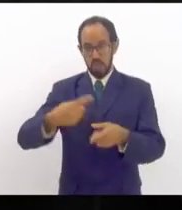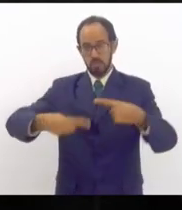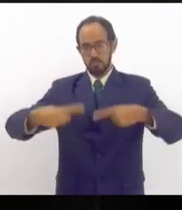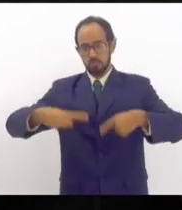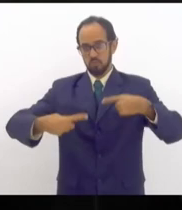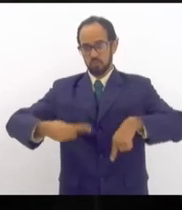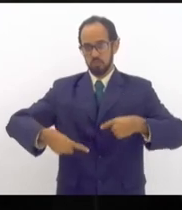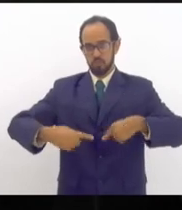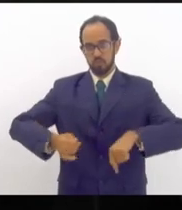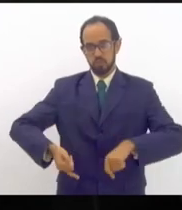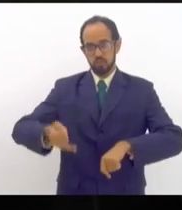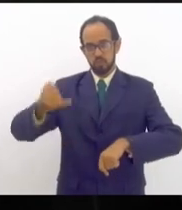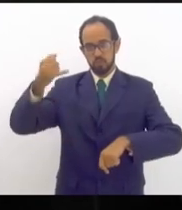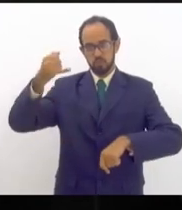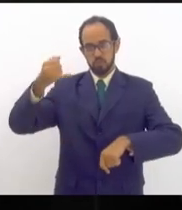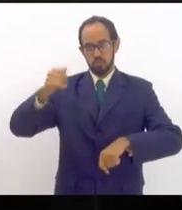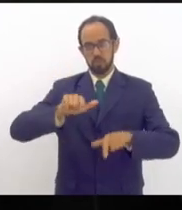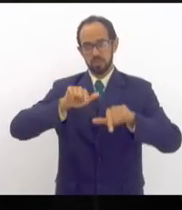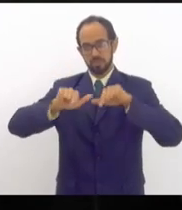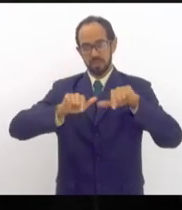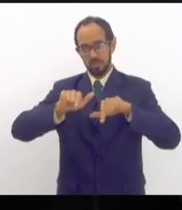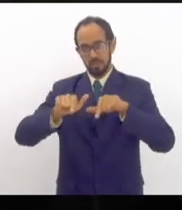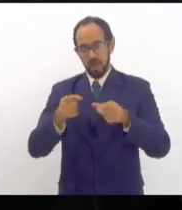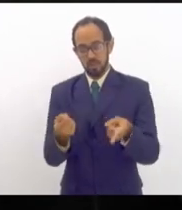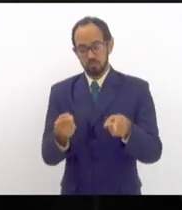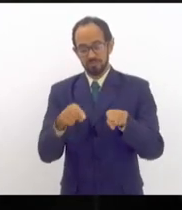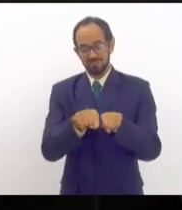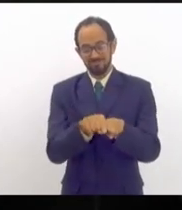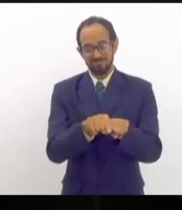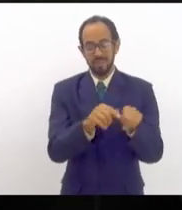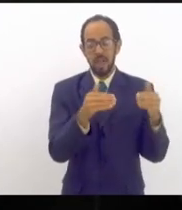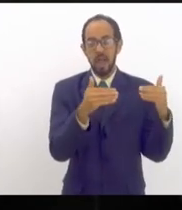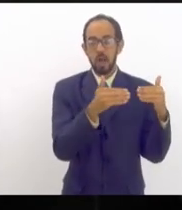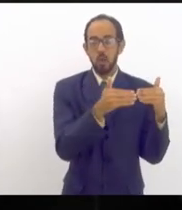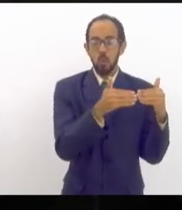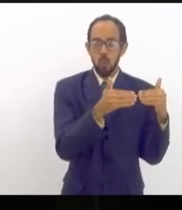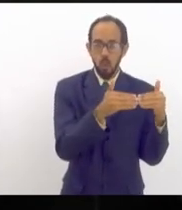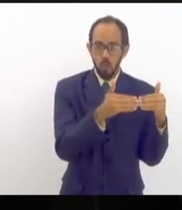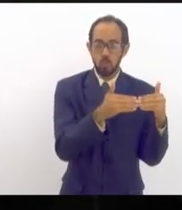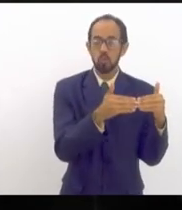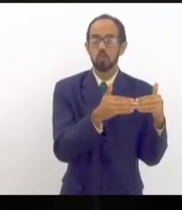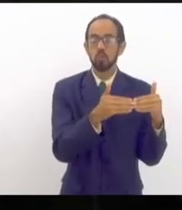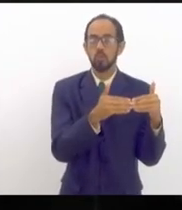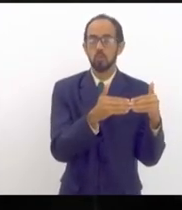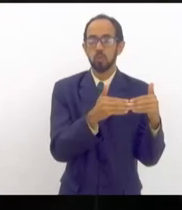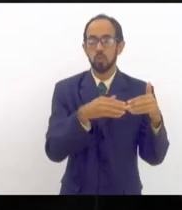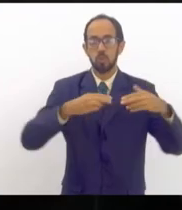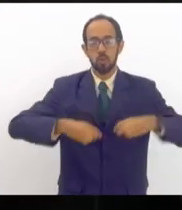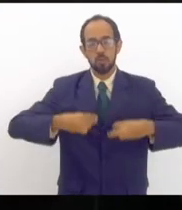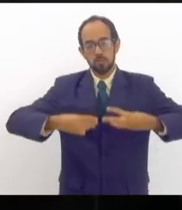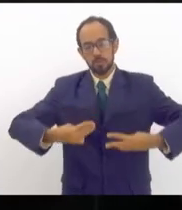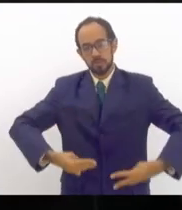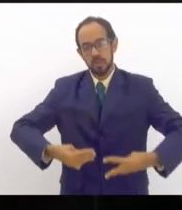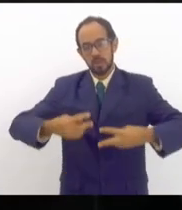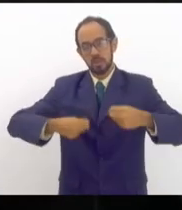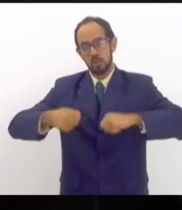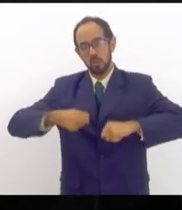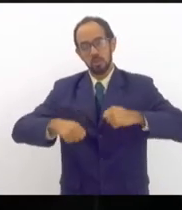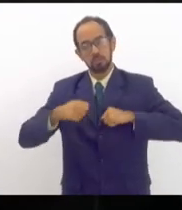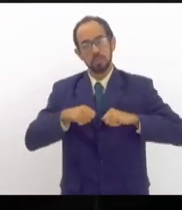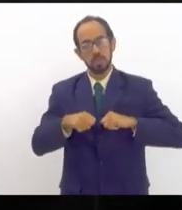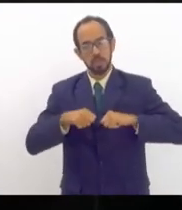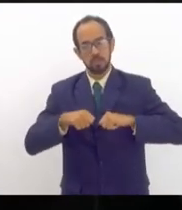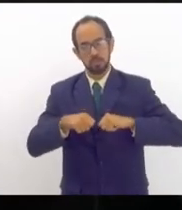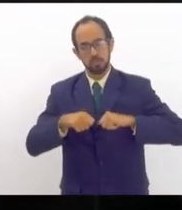de juros trabalha em comum acordo com o ministério da economia